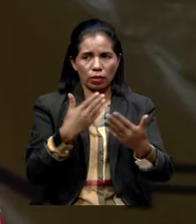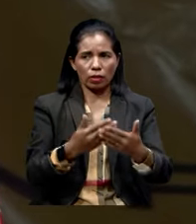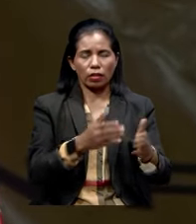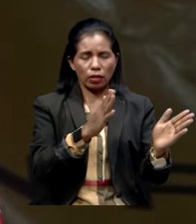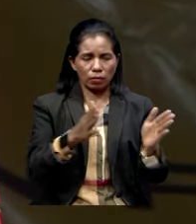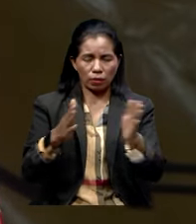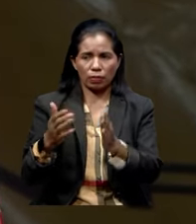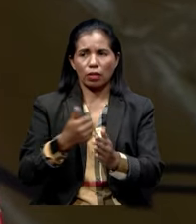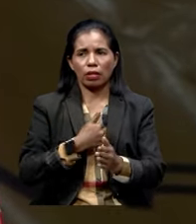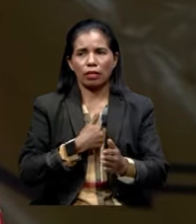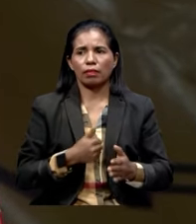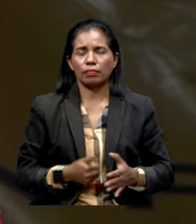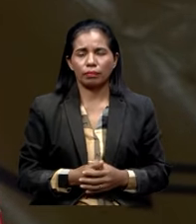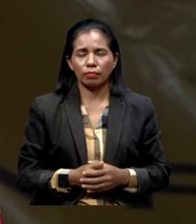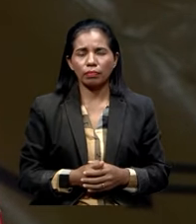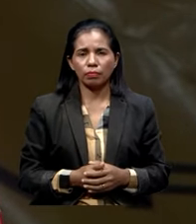preparar.